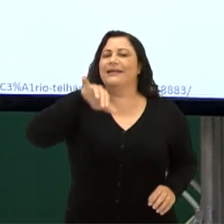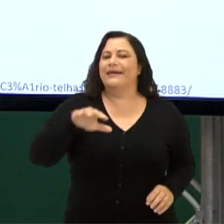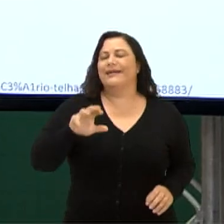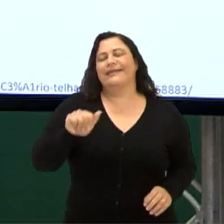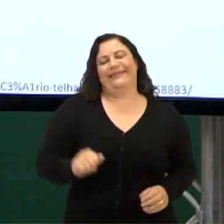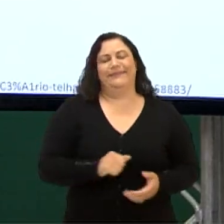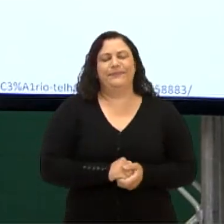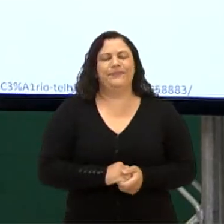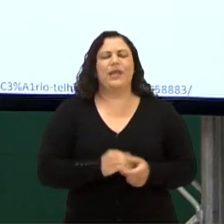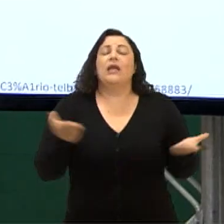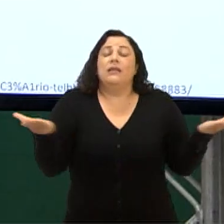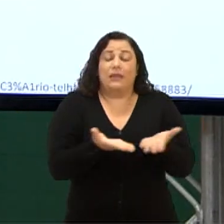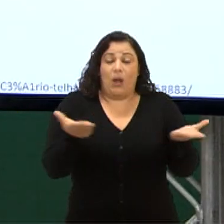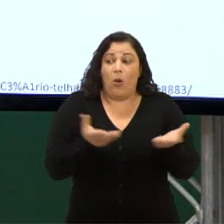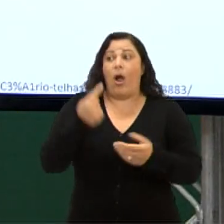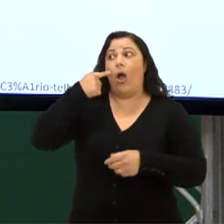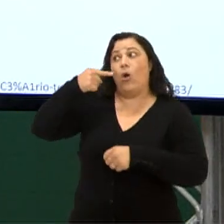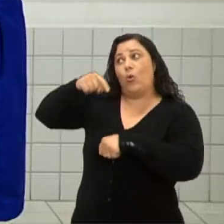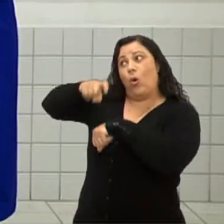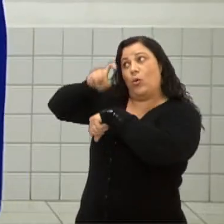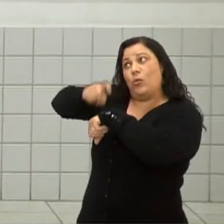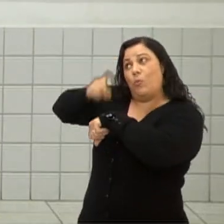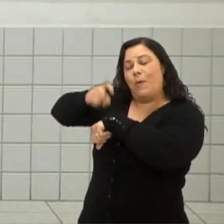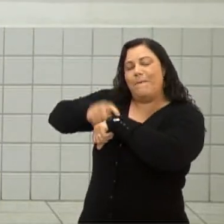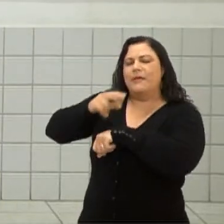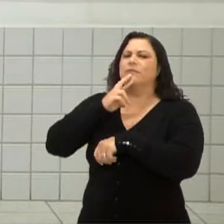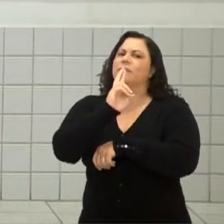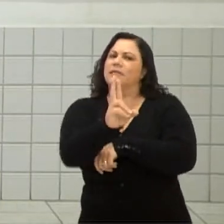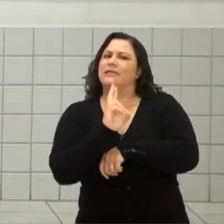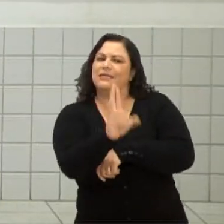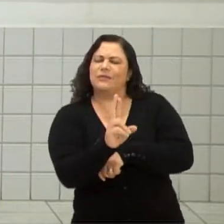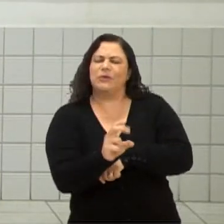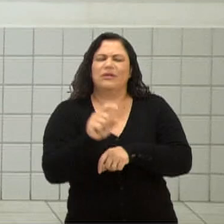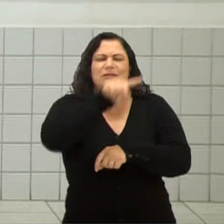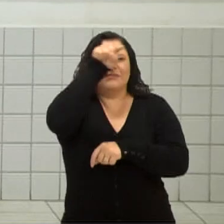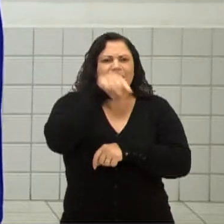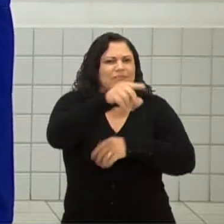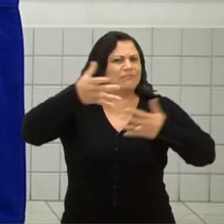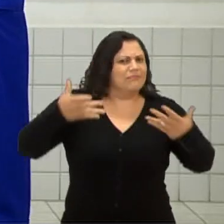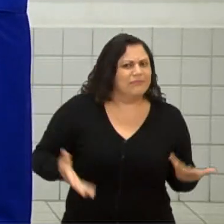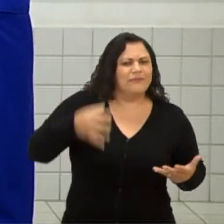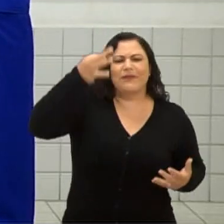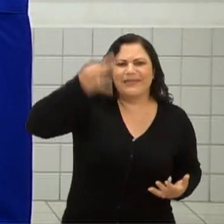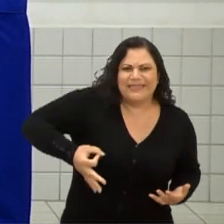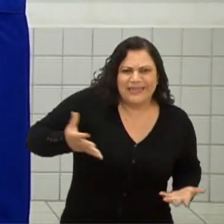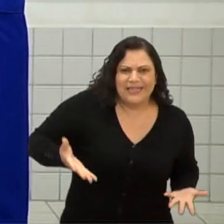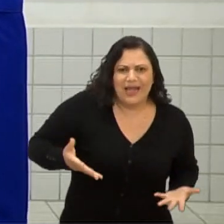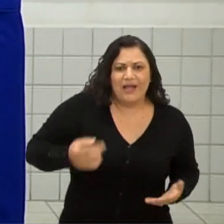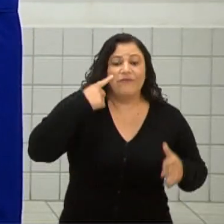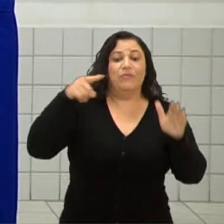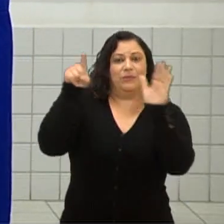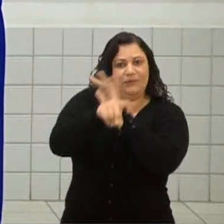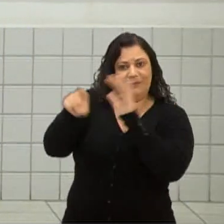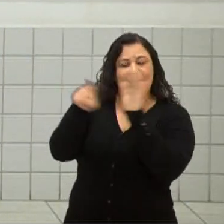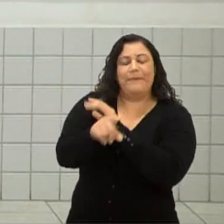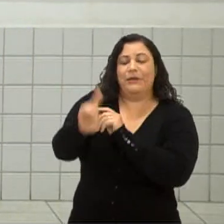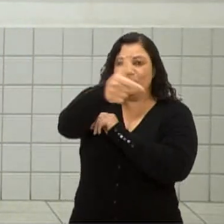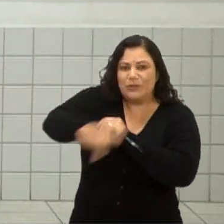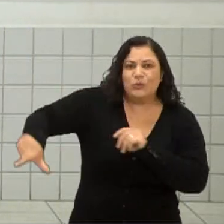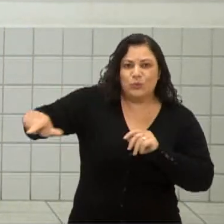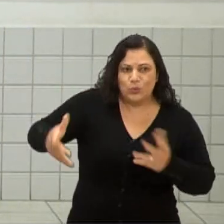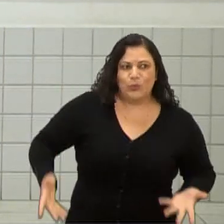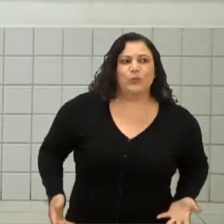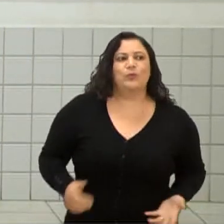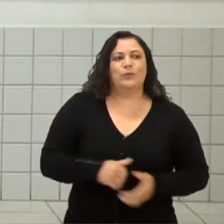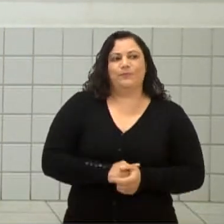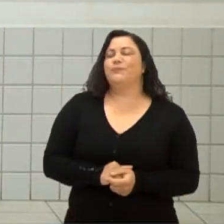para responder, você tem um tempinho. Manda essas respostas que a gente quer ver. Será que eles vão acertar? Com certeza. Eu também acho que vão. Enquanto isso, vamos ler mais uma pergunta aqui, enquanto dá o tempinho ali, ó.